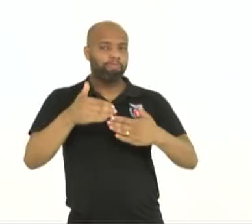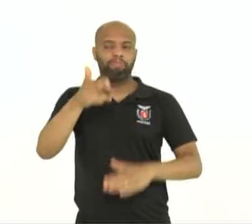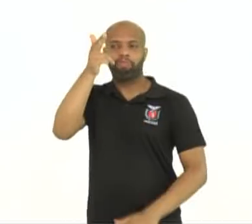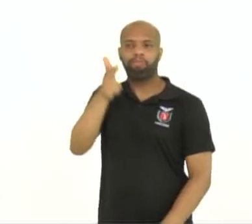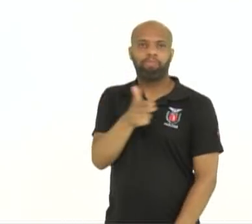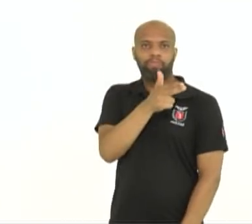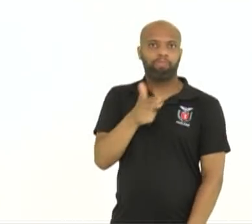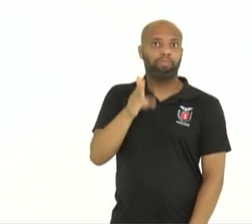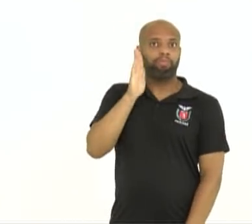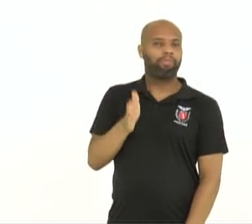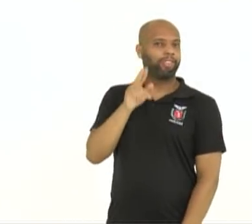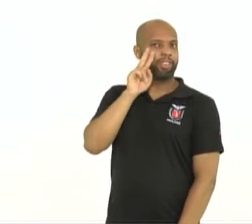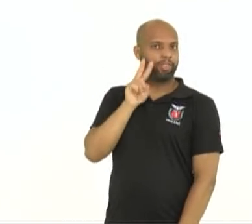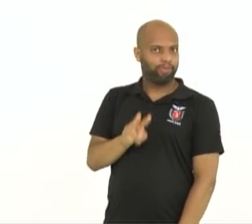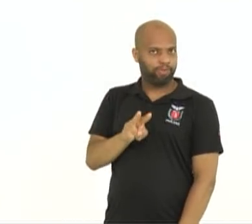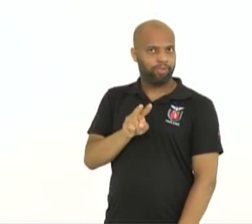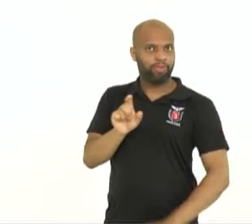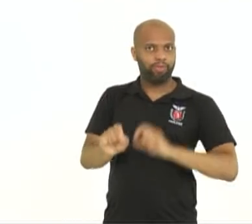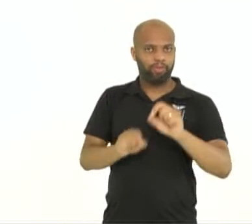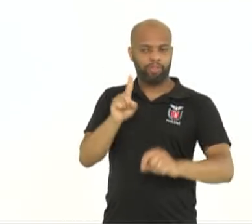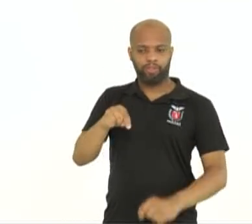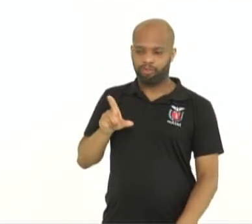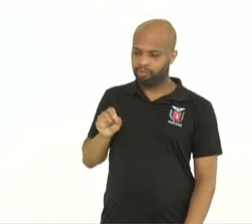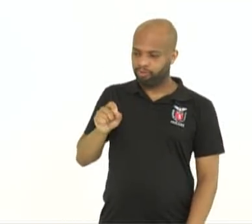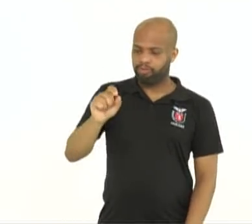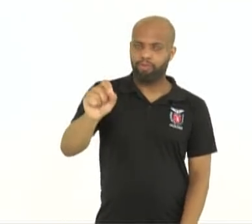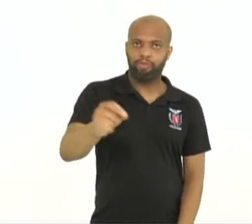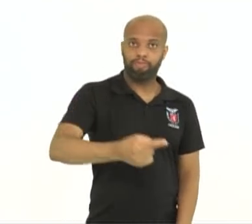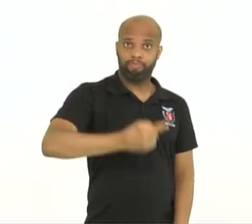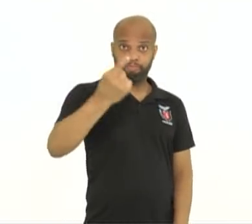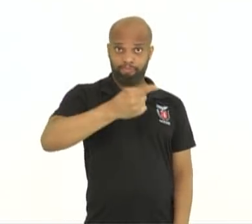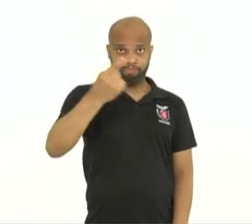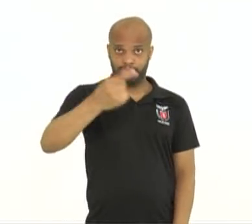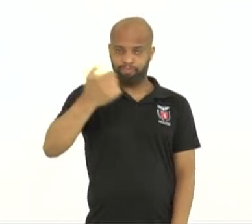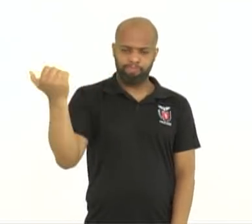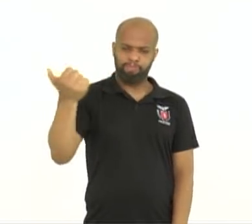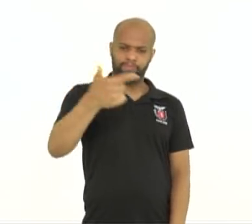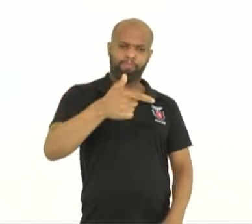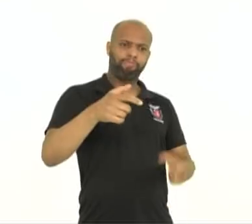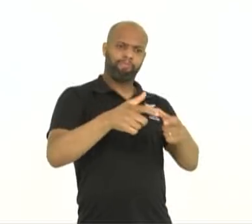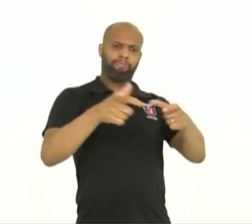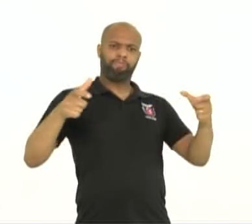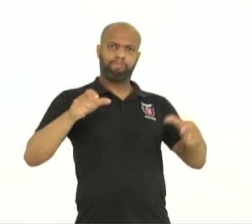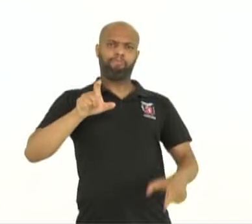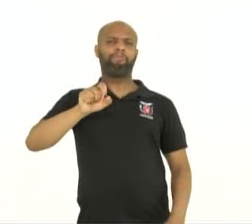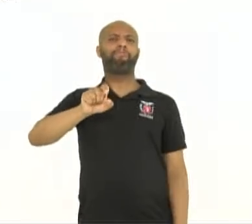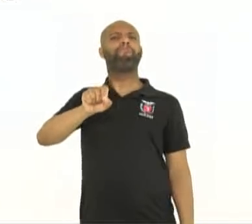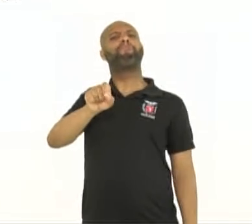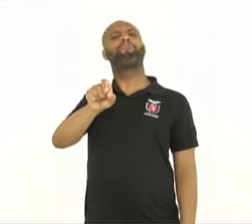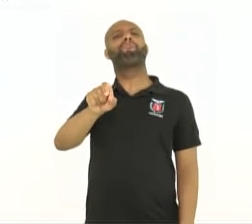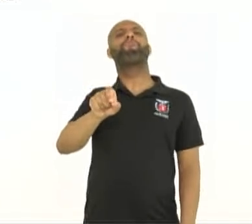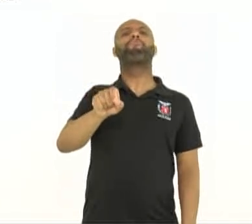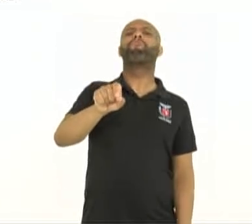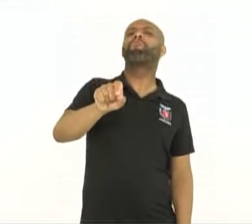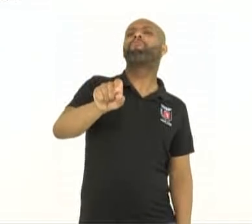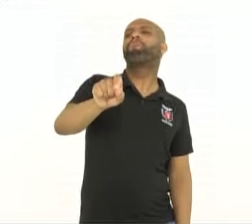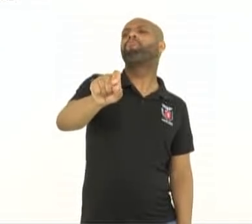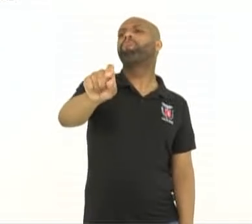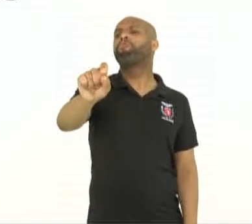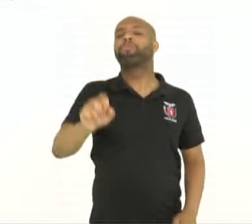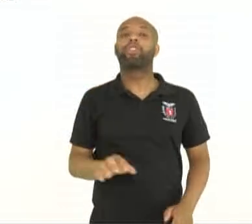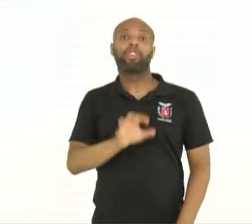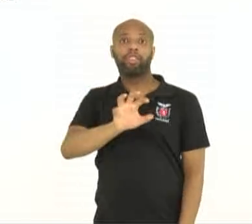padre, ele já tinha visto que era o formigão da frente, o maior de todos, andando posudo.